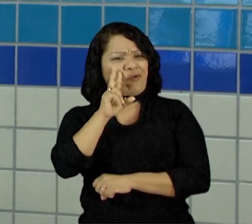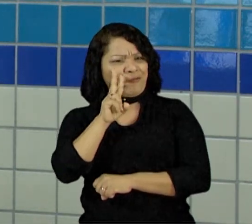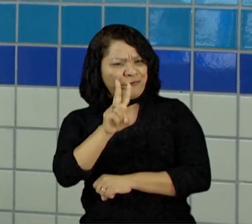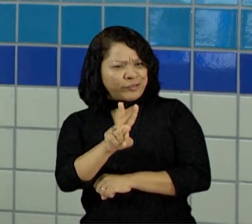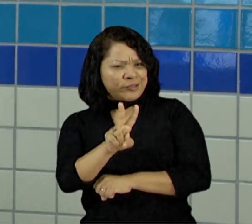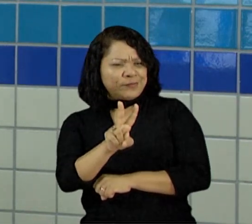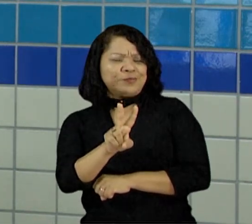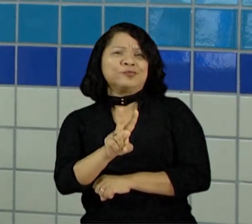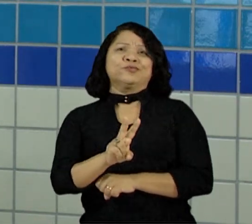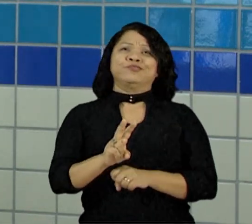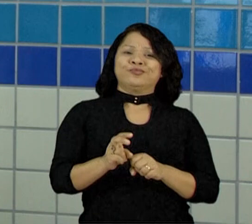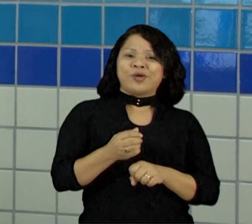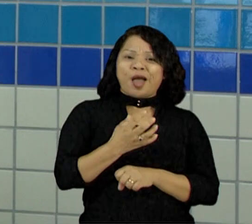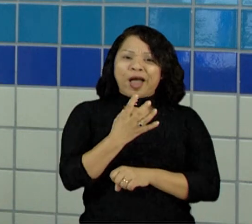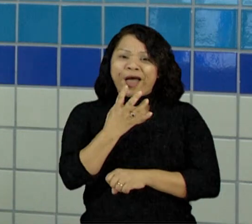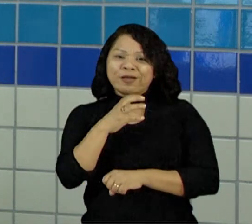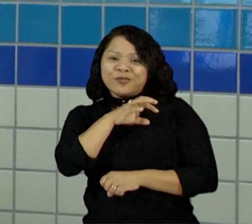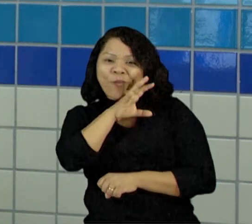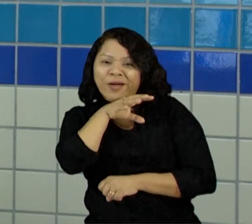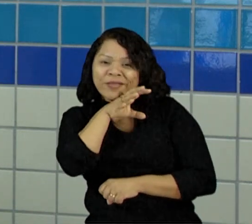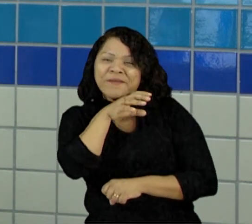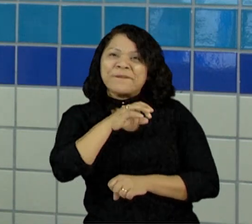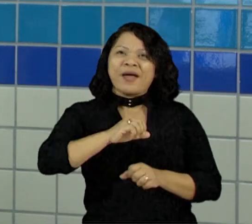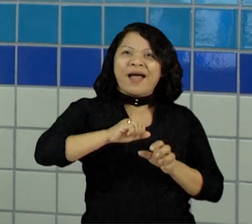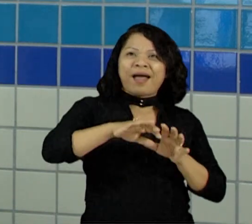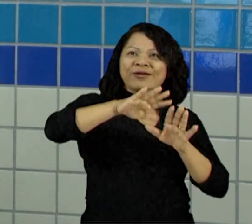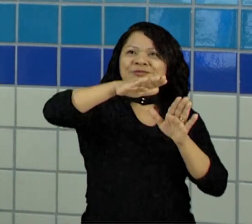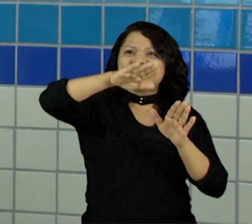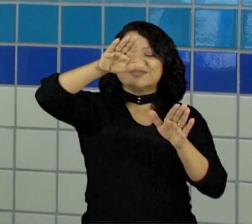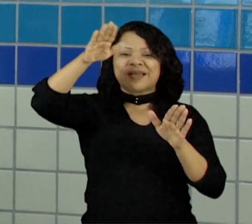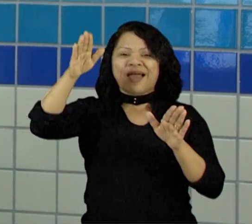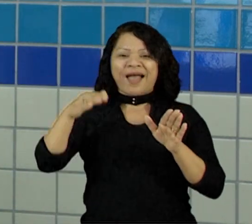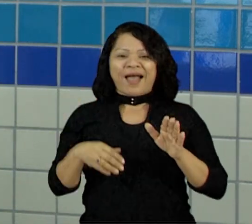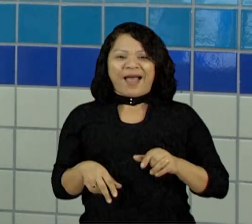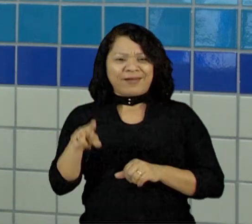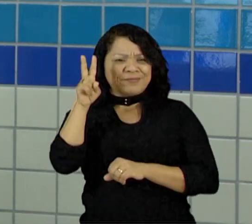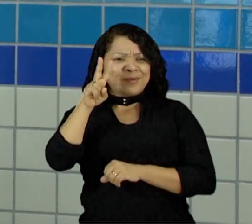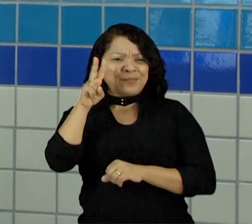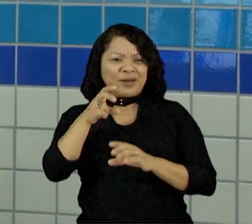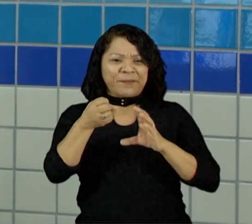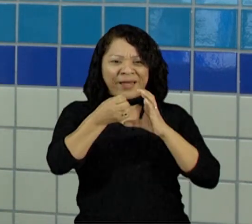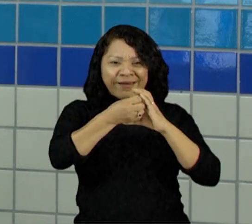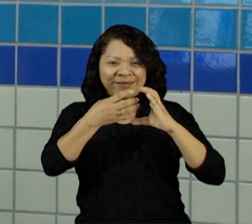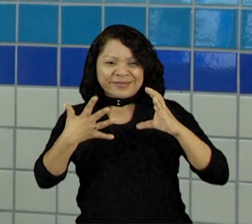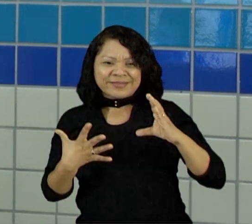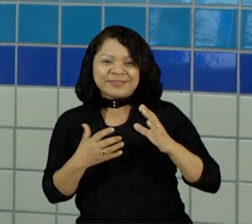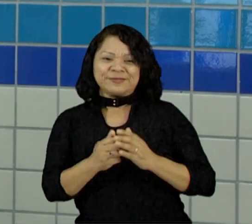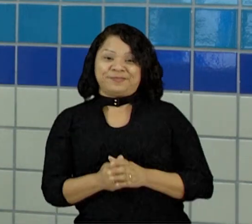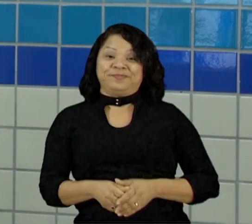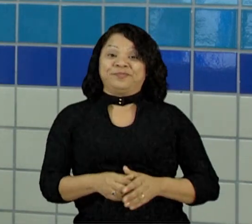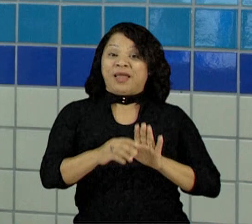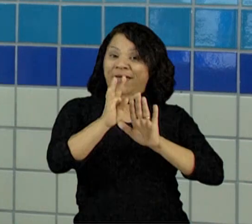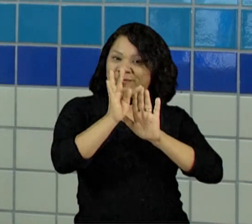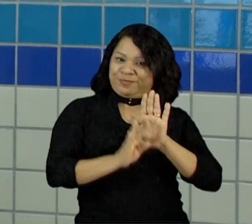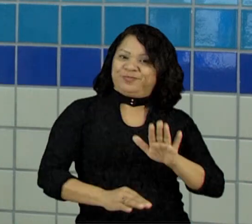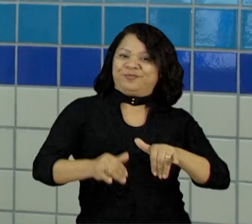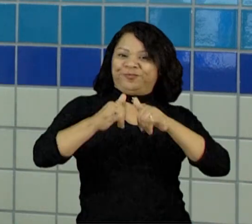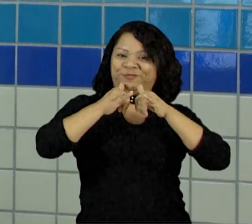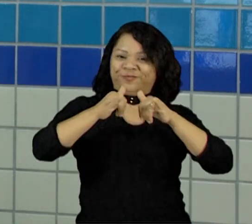cerrado? Vamos lembrar um pouquinho as características do infográfico. Ele é um texto informativo onde